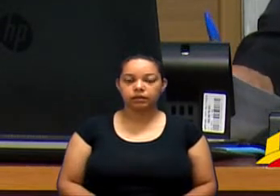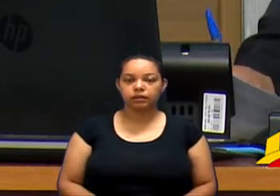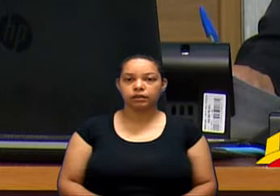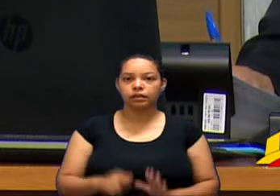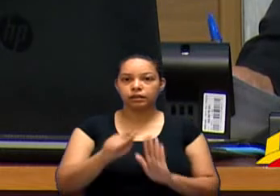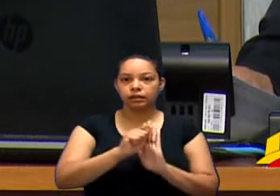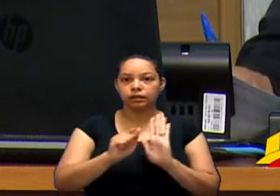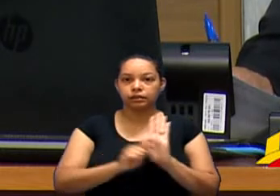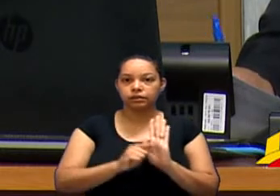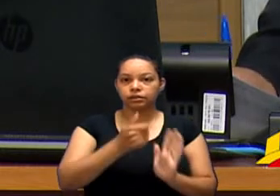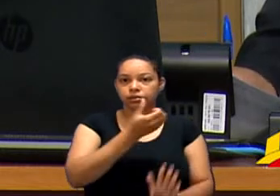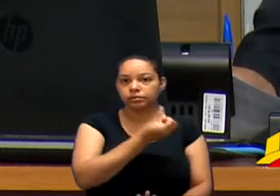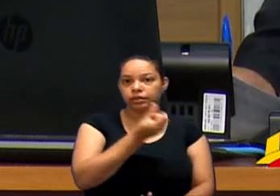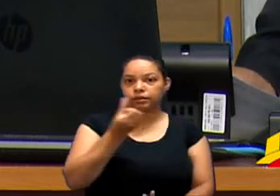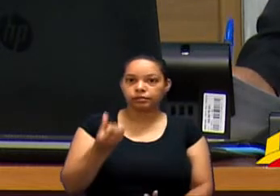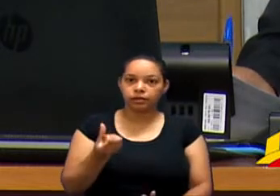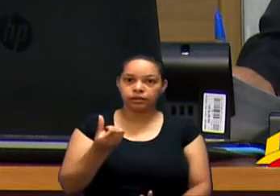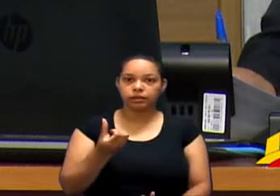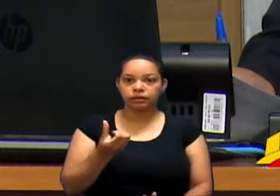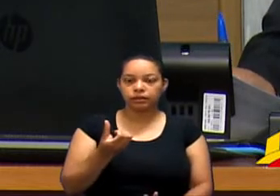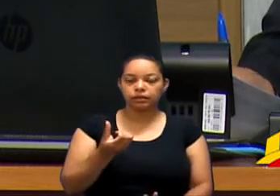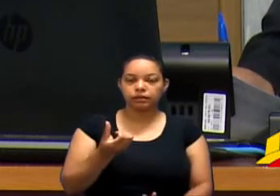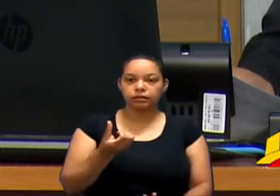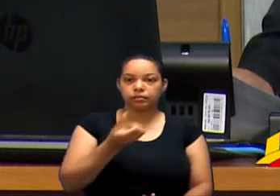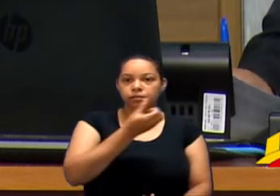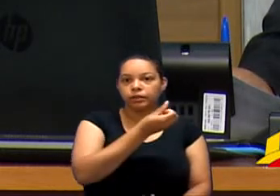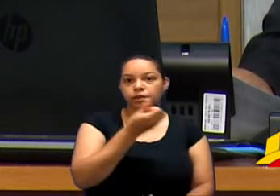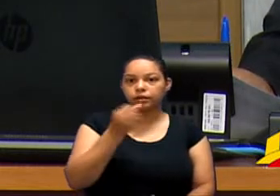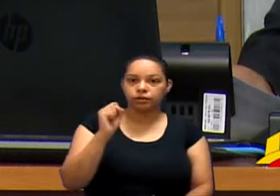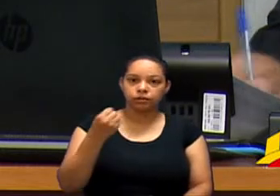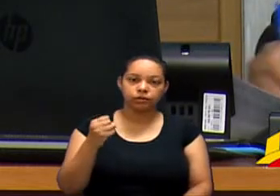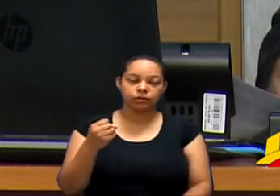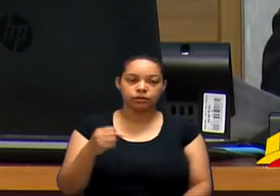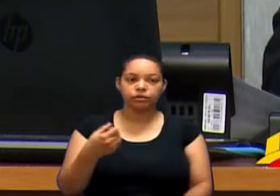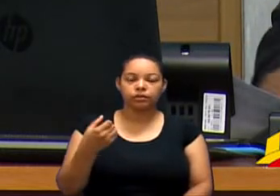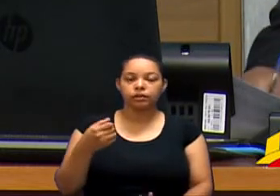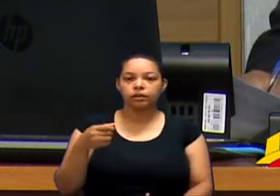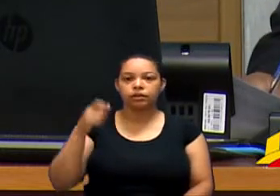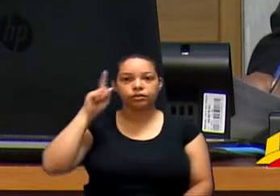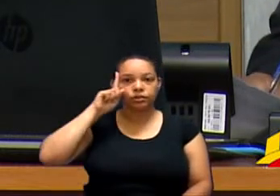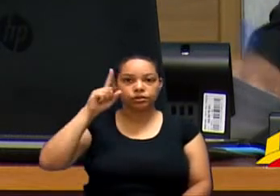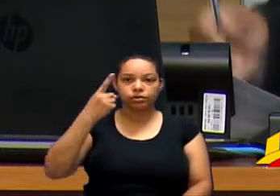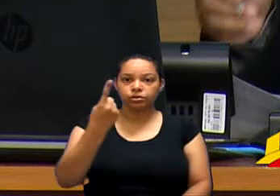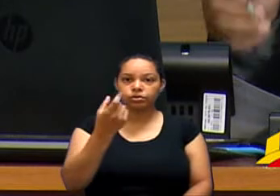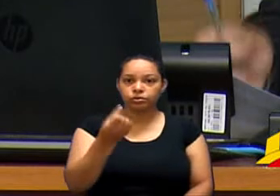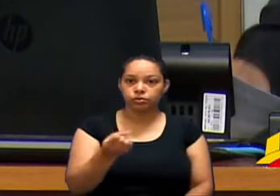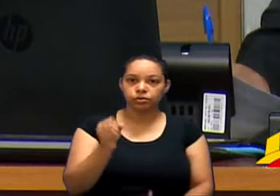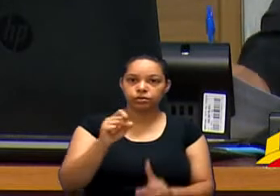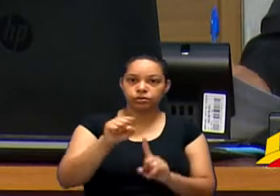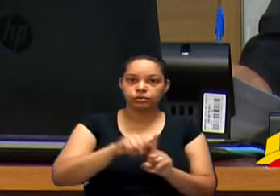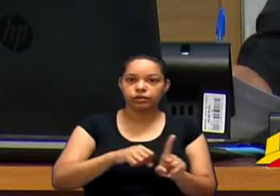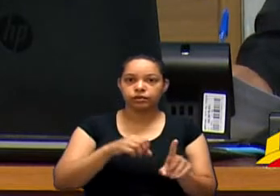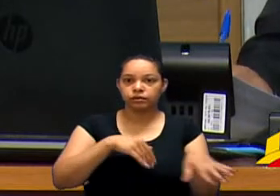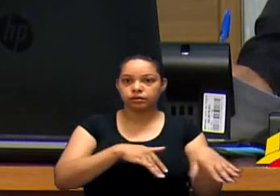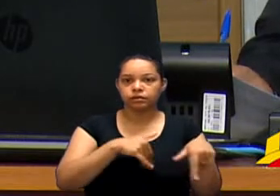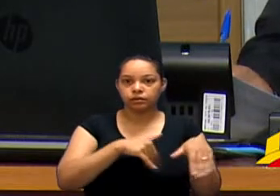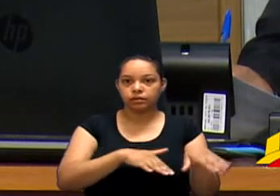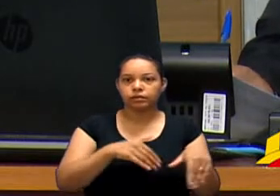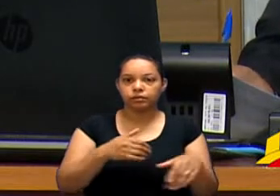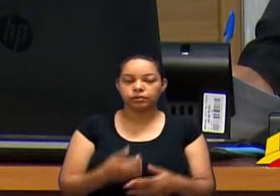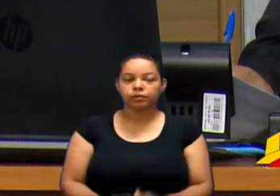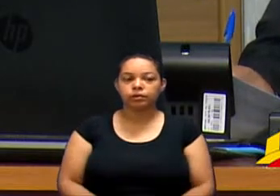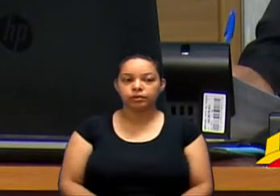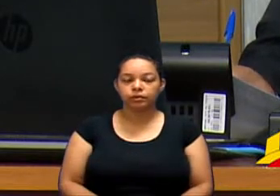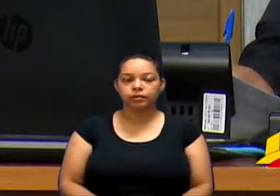inciso I do artigo 68 da resolução 322 de 18 de Setembro de 2007 regimento interno da câmara sobre